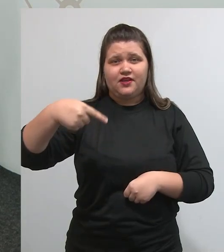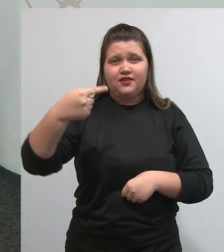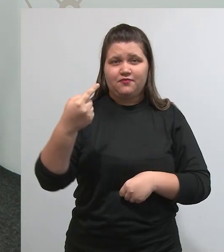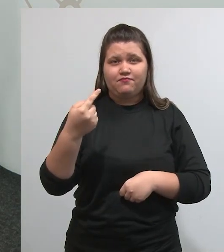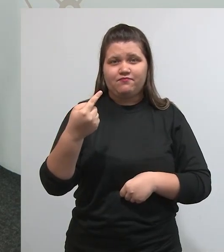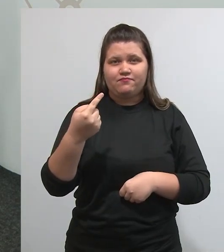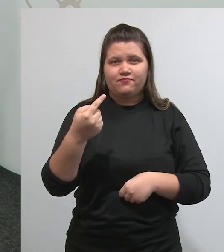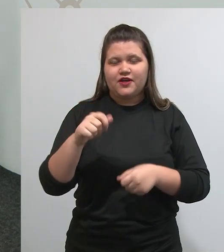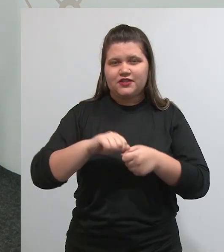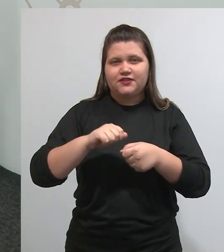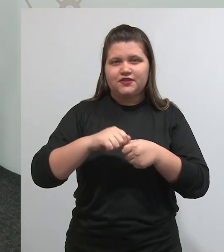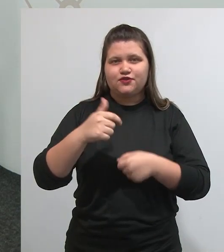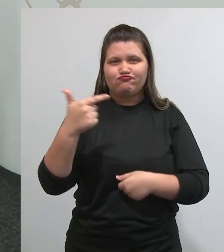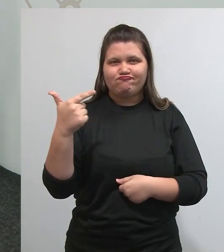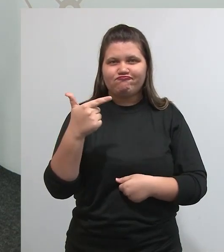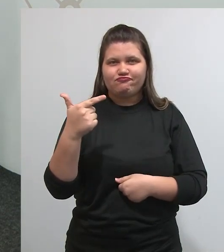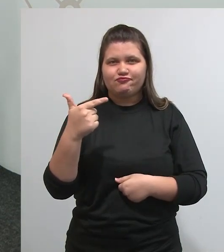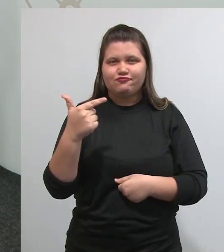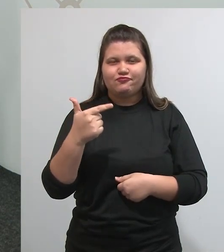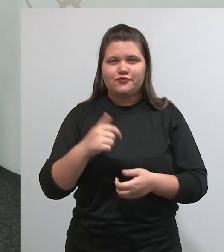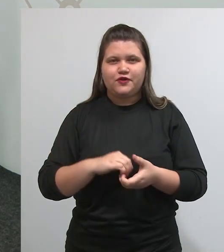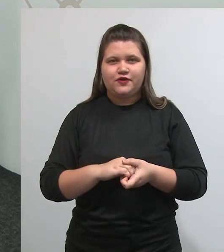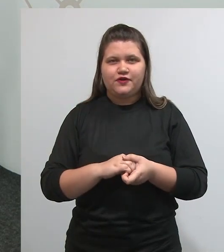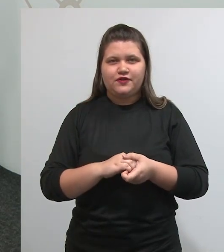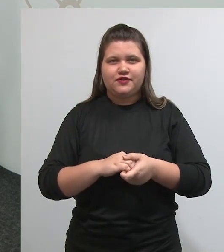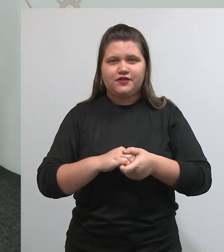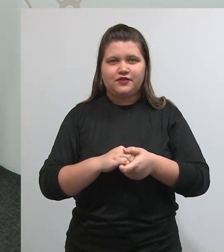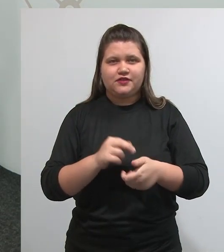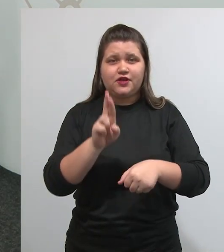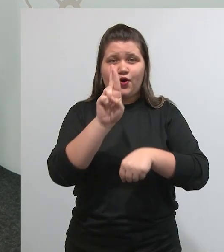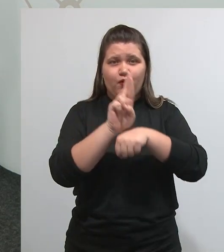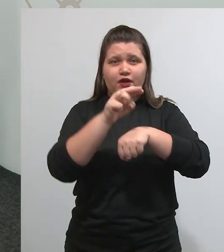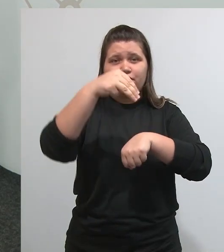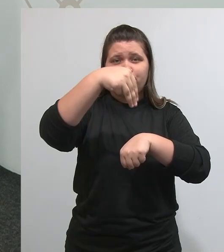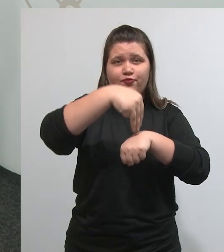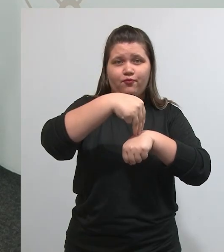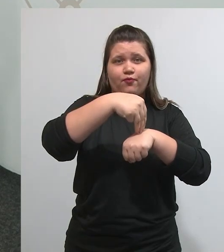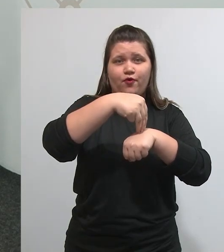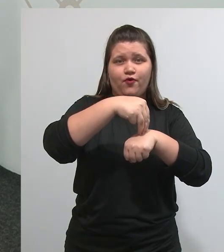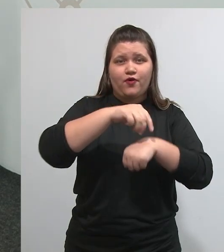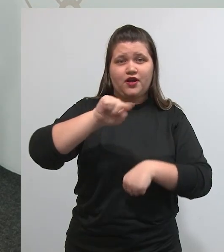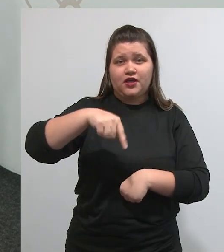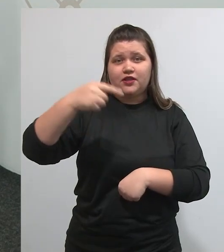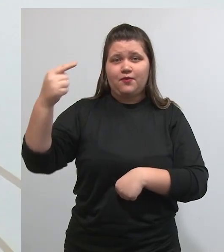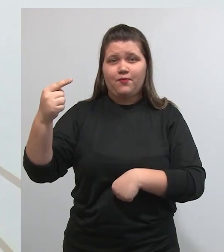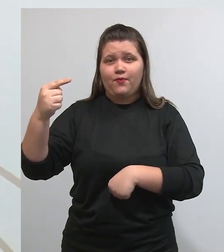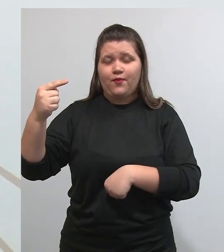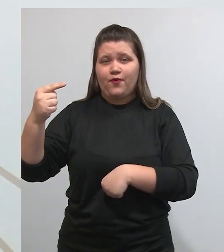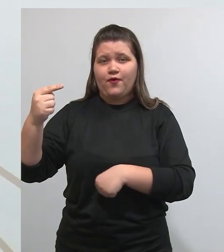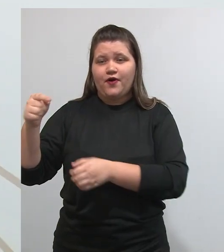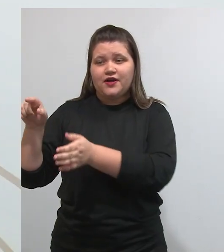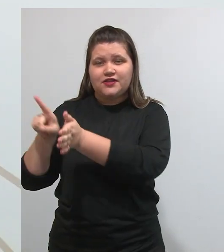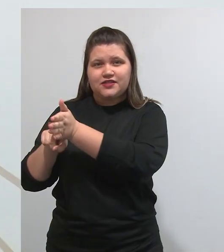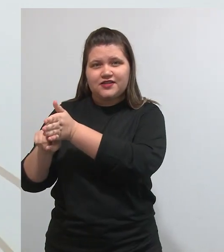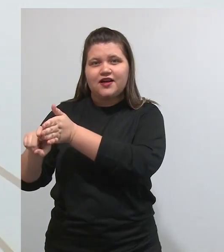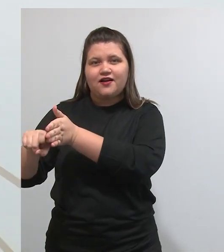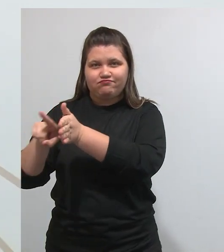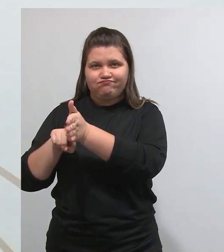Logos 2. Fiz o Logos 2, vinha de Rolim para Cacoal para estudar,